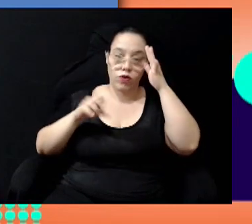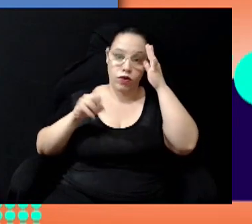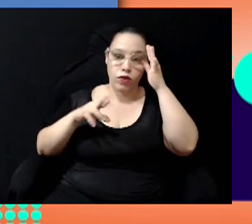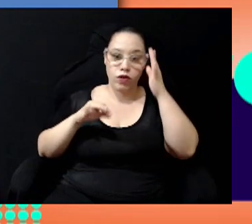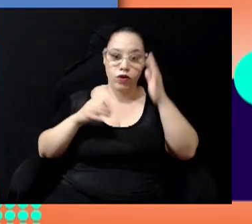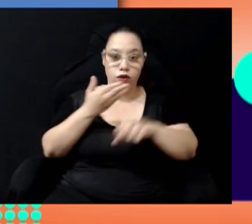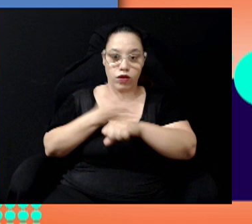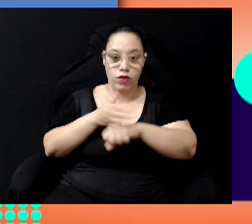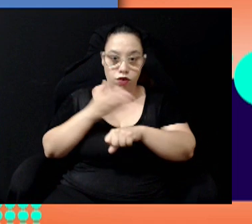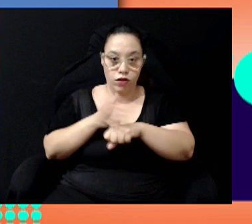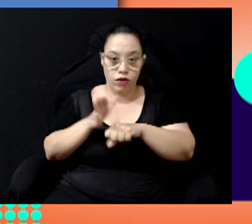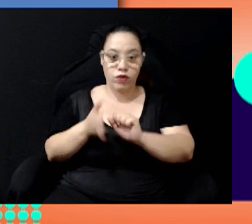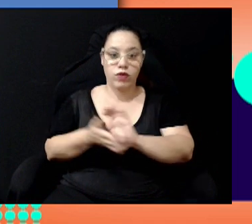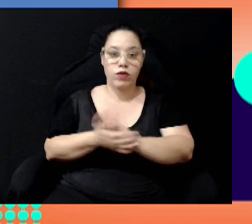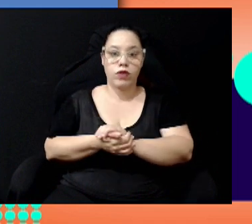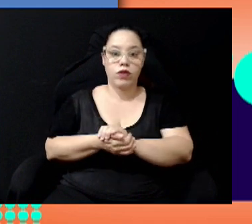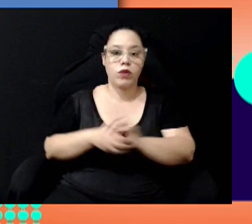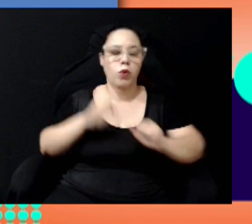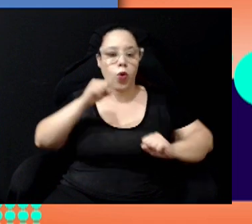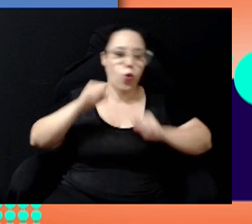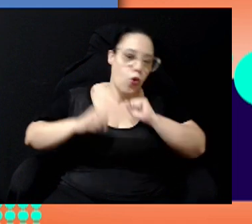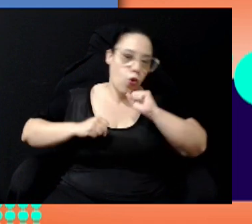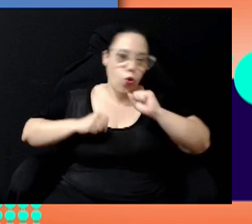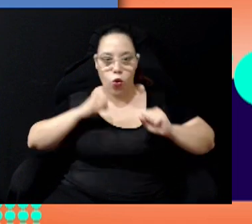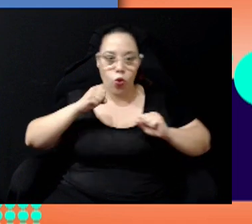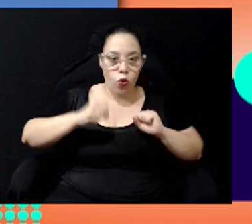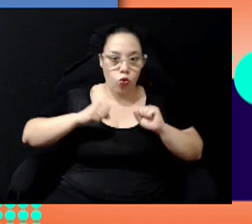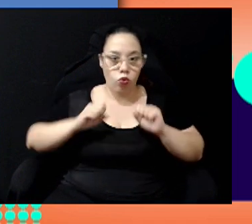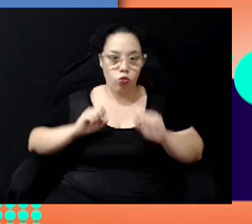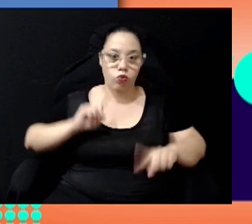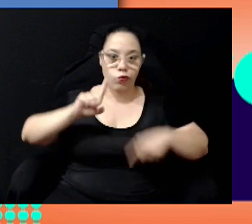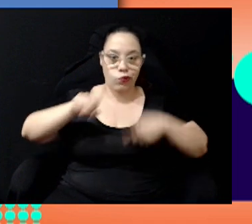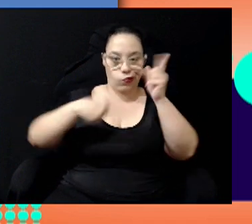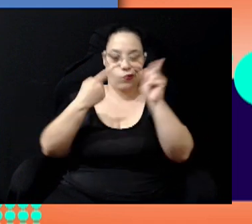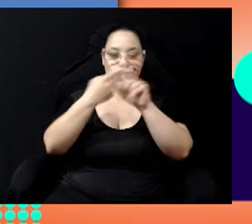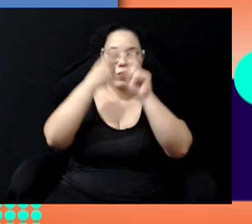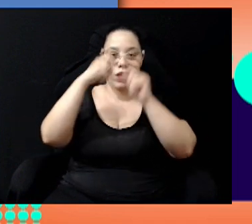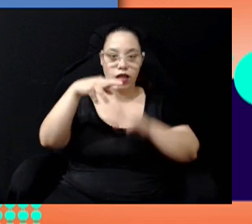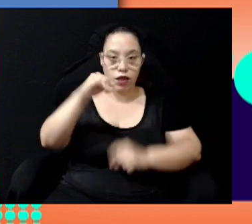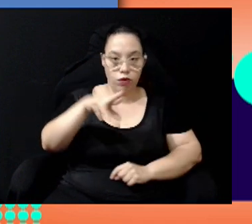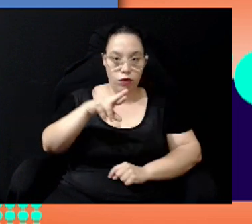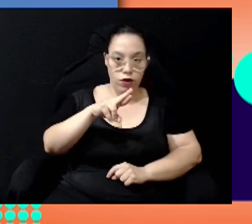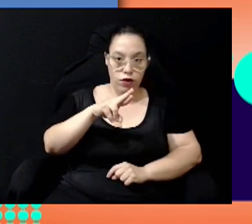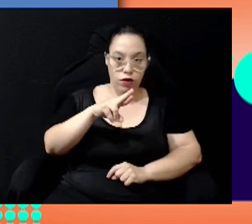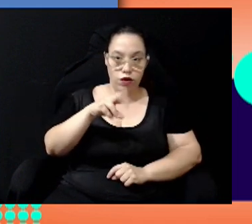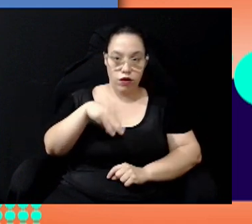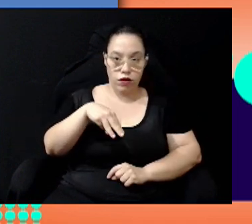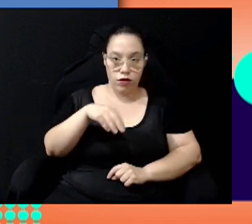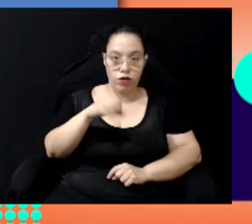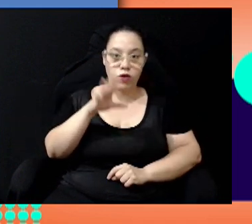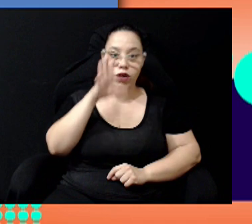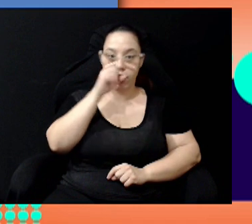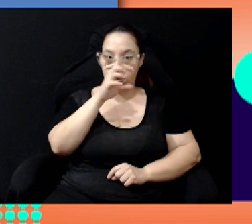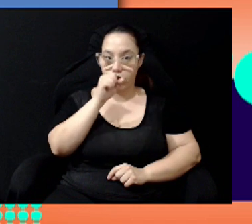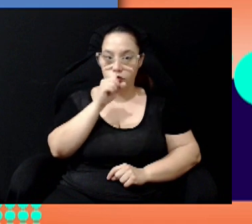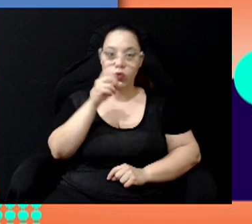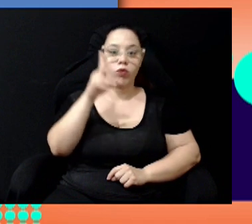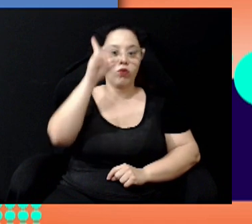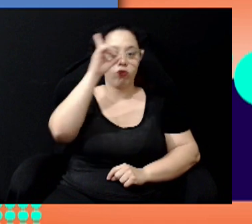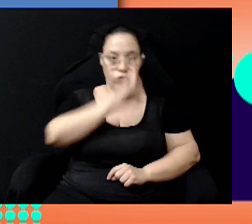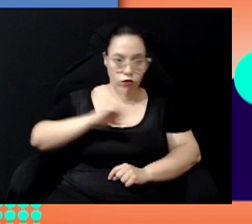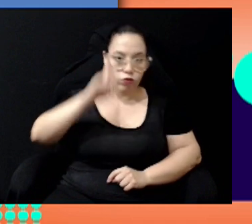queniano para a corrida com o campeão mundial Ademir Paulino no sábado. E no domingo tem aulão